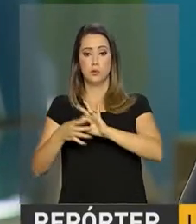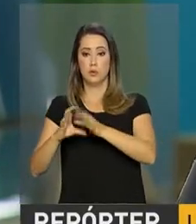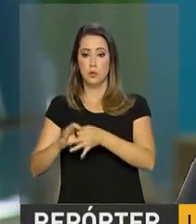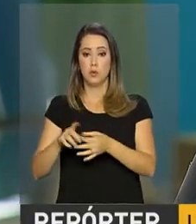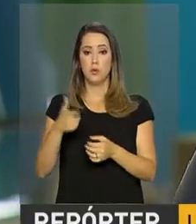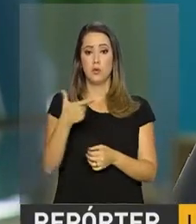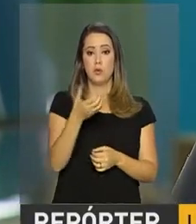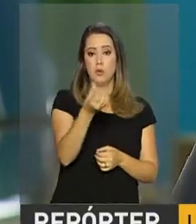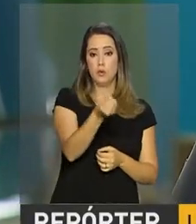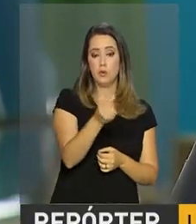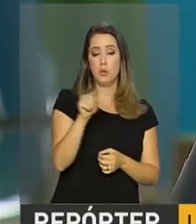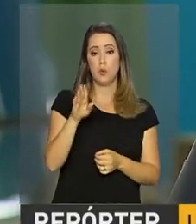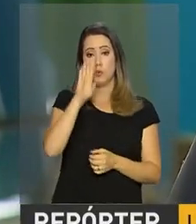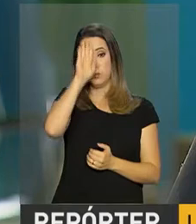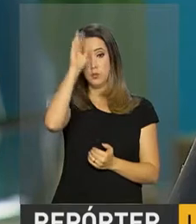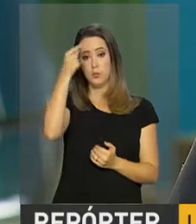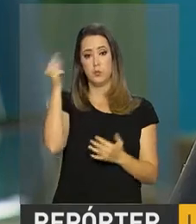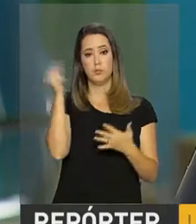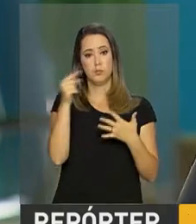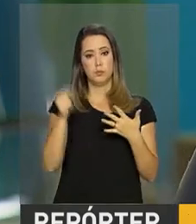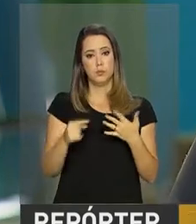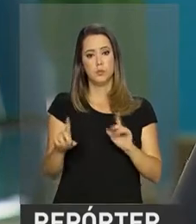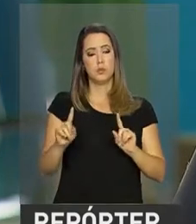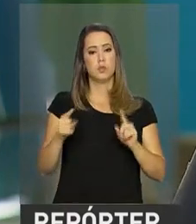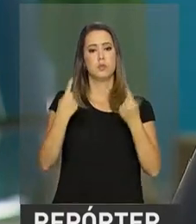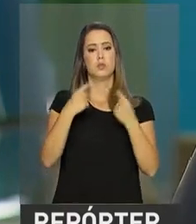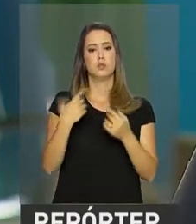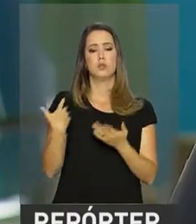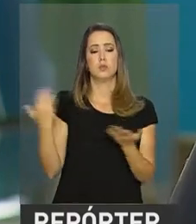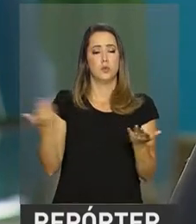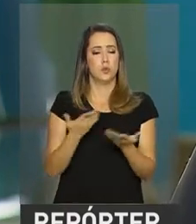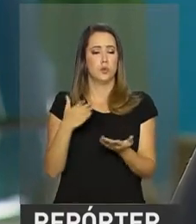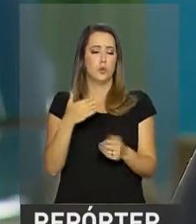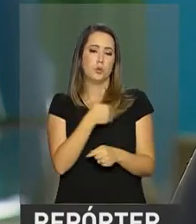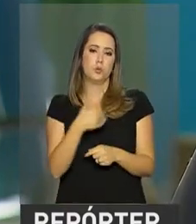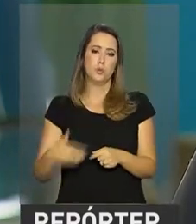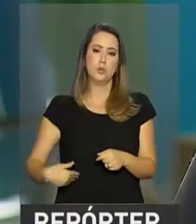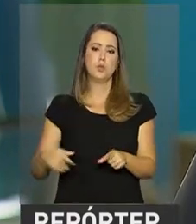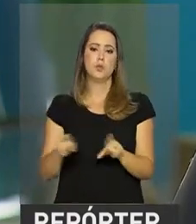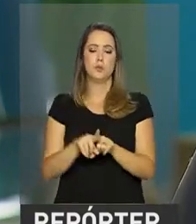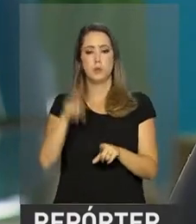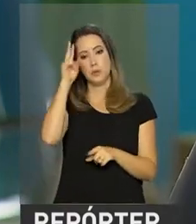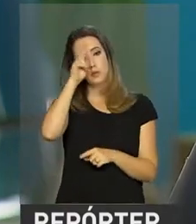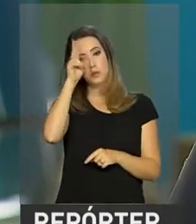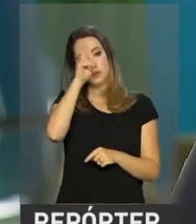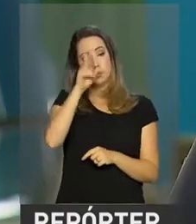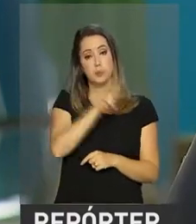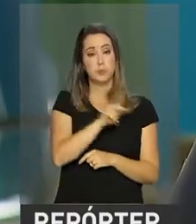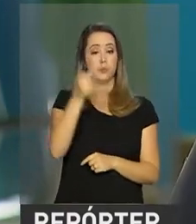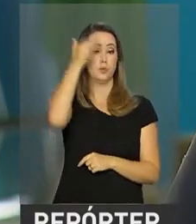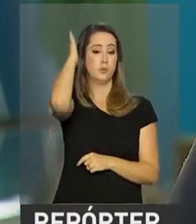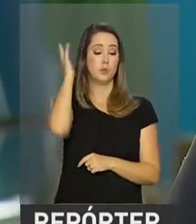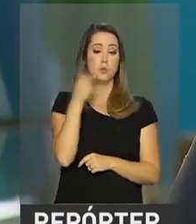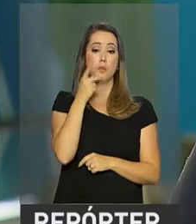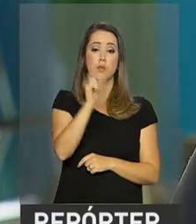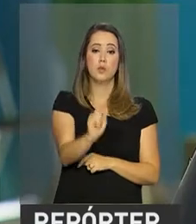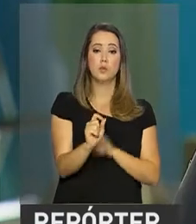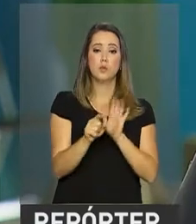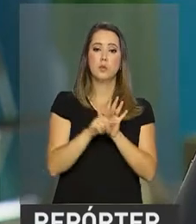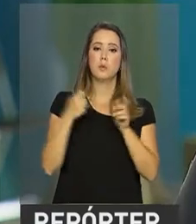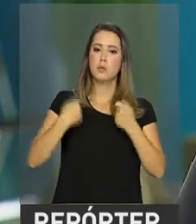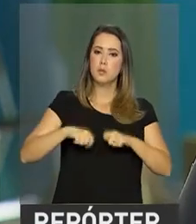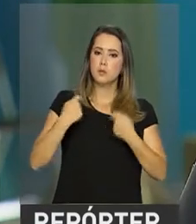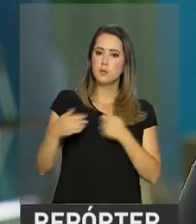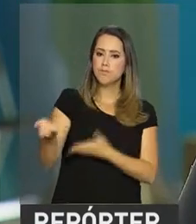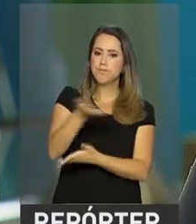em 2016 um dos primeiros desafios do atual governo também foram lembrados pelo presidente michel temer segundo ele foi preciso